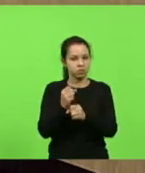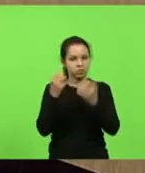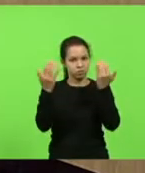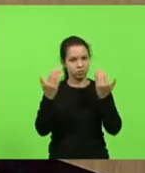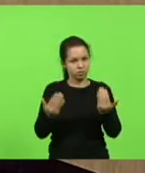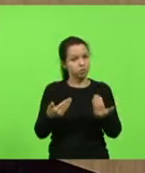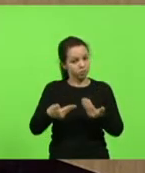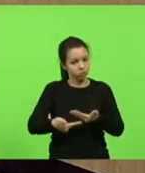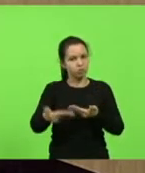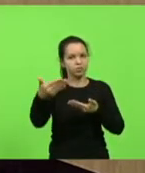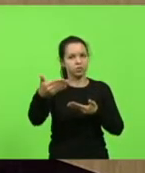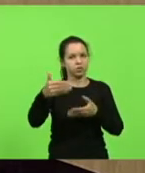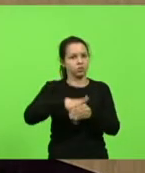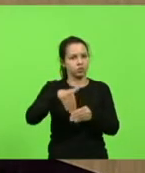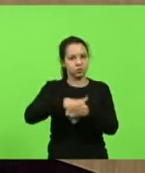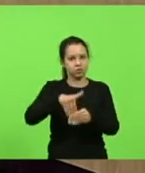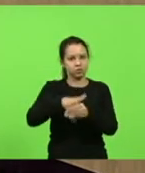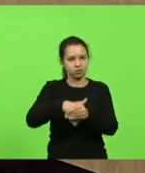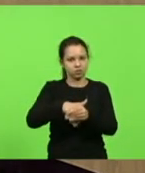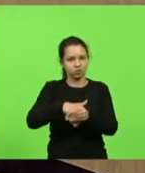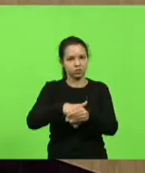colocou em votação